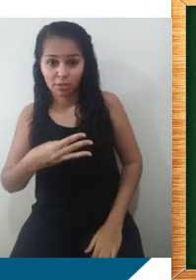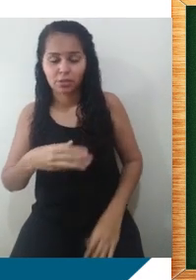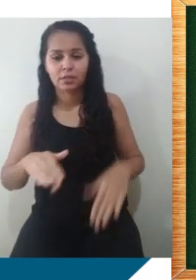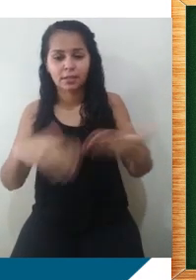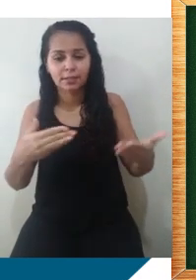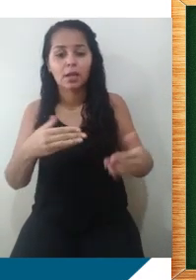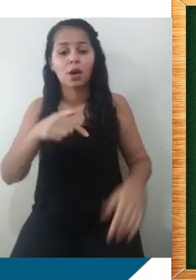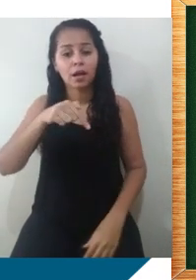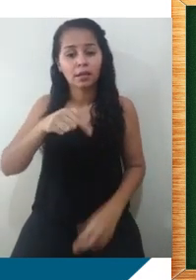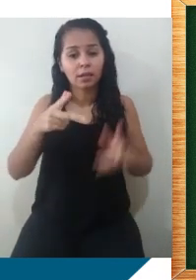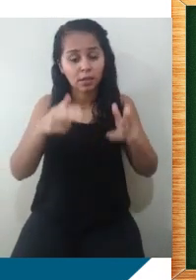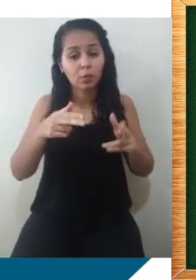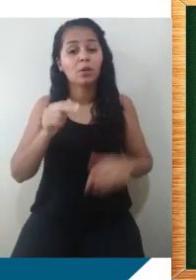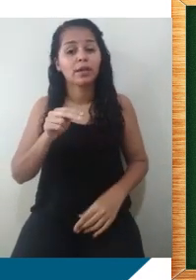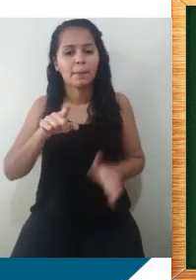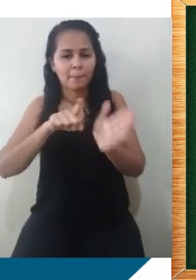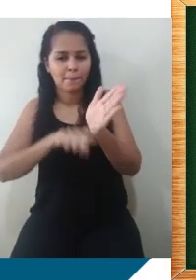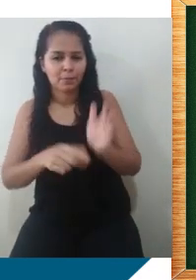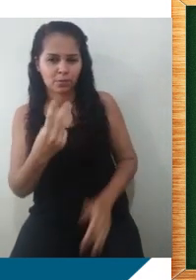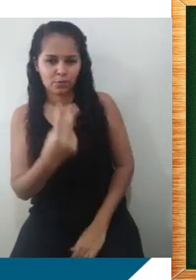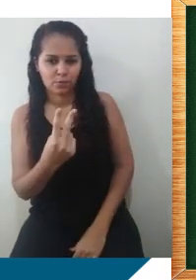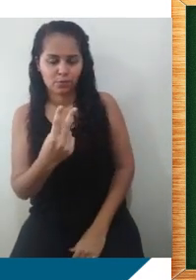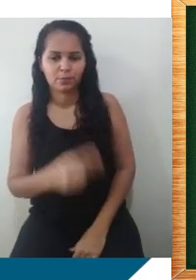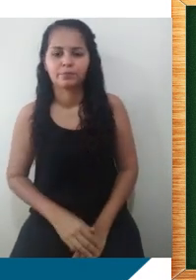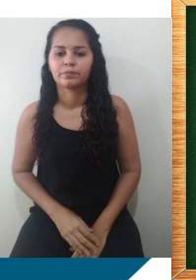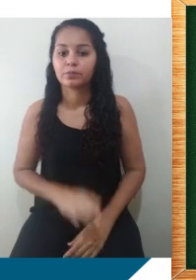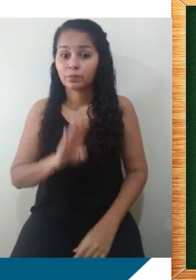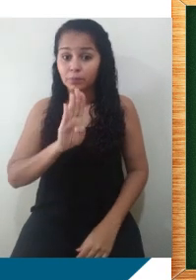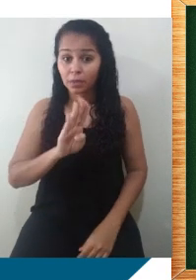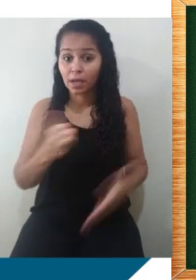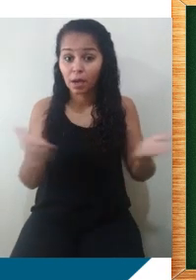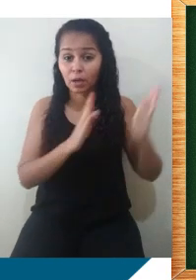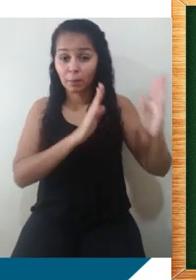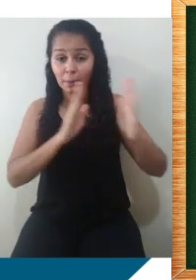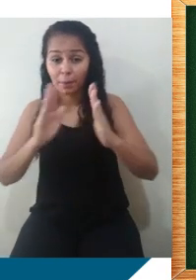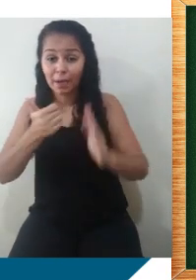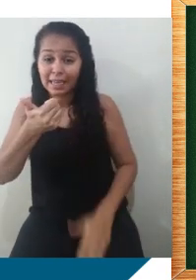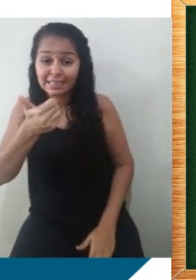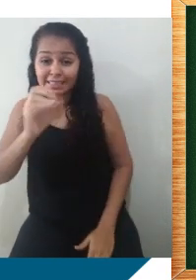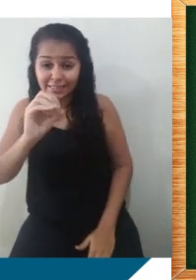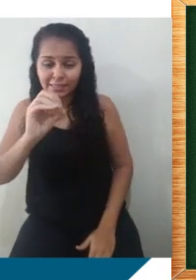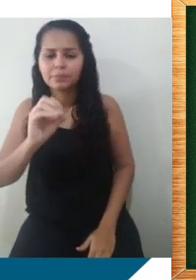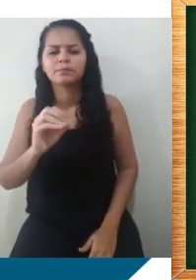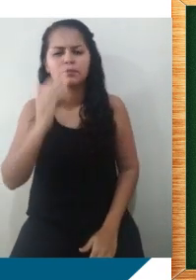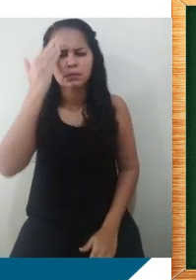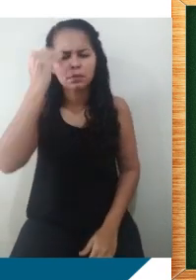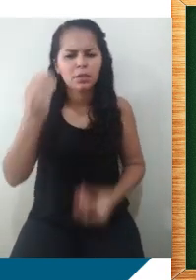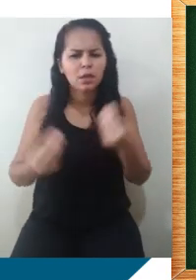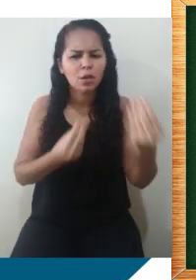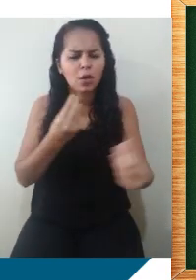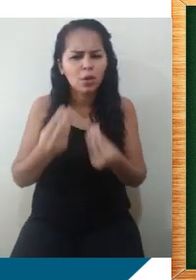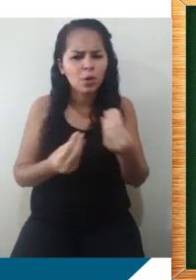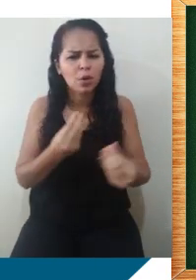termo. Para calcular o décimo termo, vamos utilizar a fórmula do termo geral, onde a n